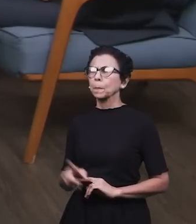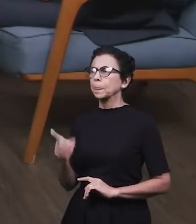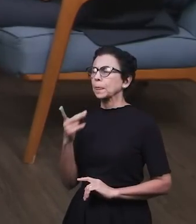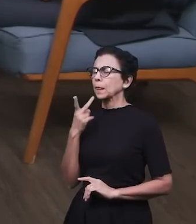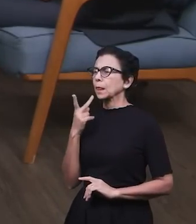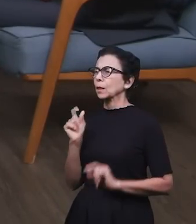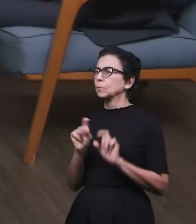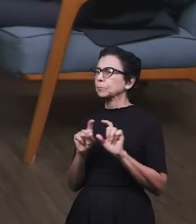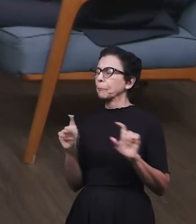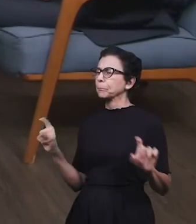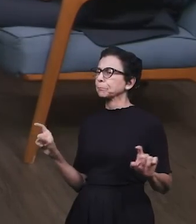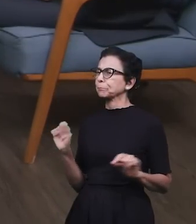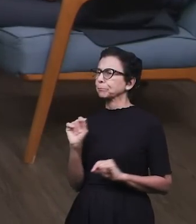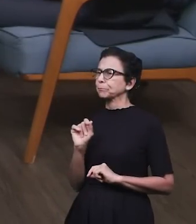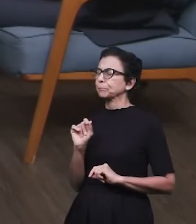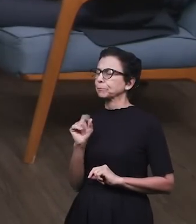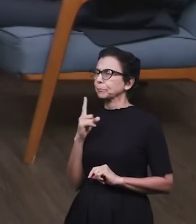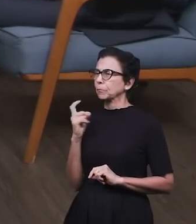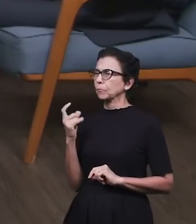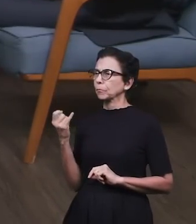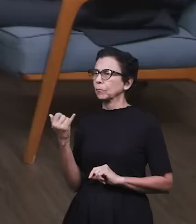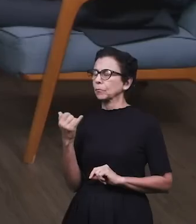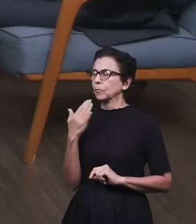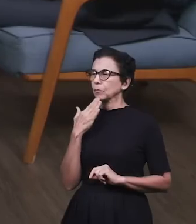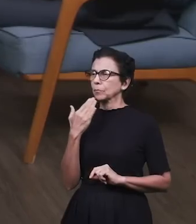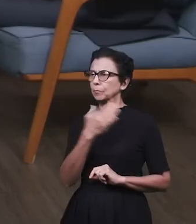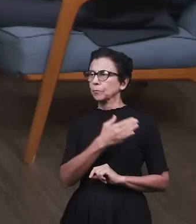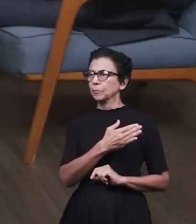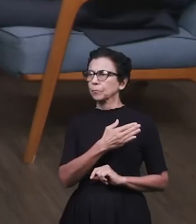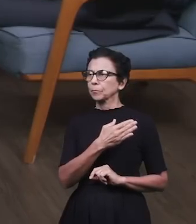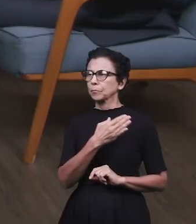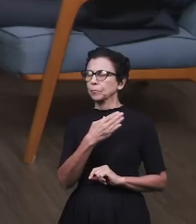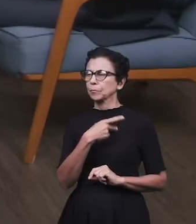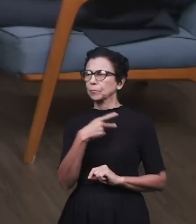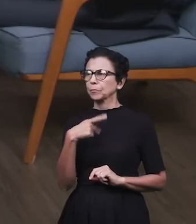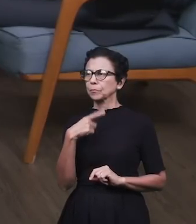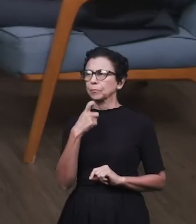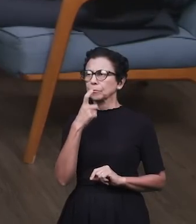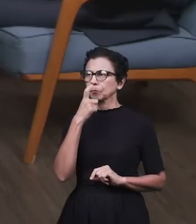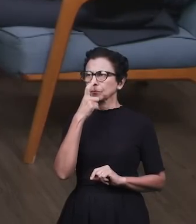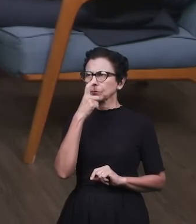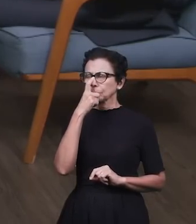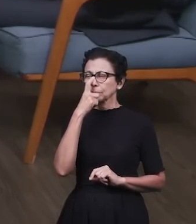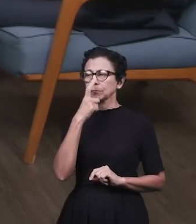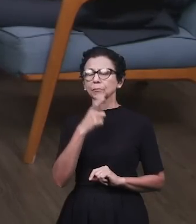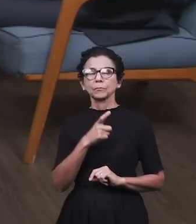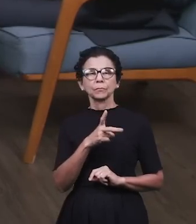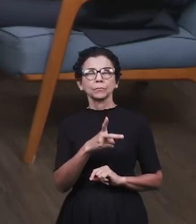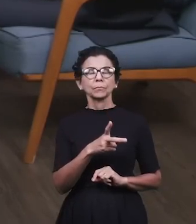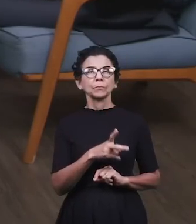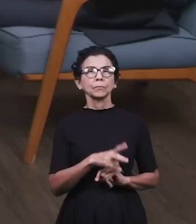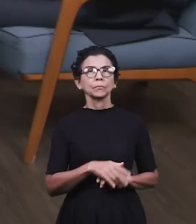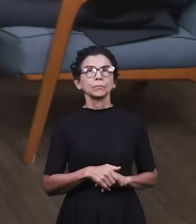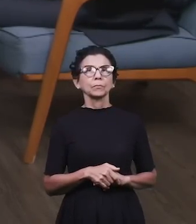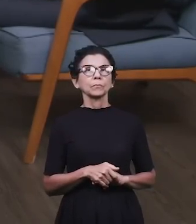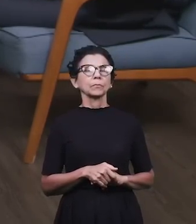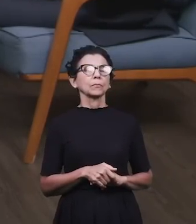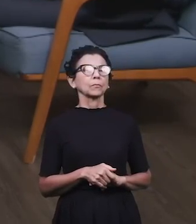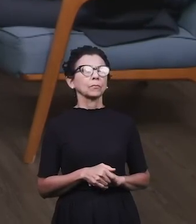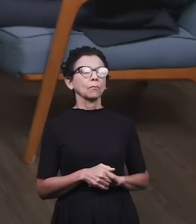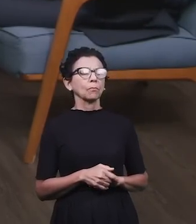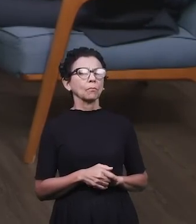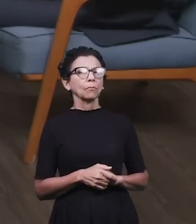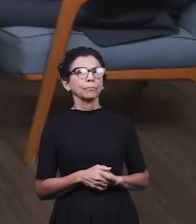Sérgio, aqui, e aí eu vou passar para Daniel para dar sequência. Qual o interesse de Deus em